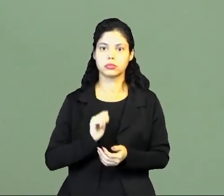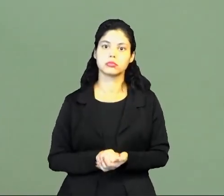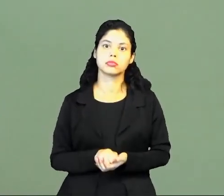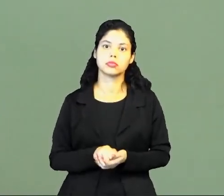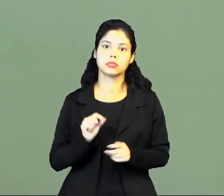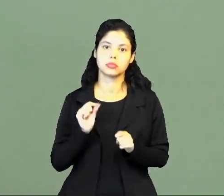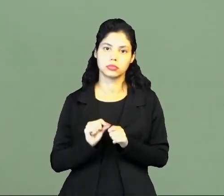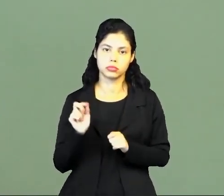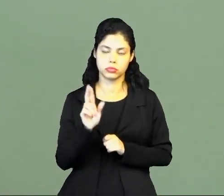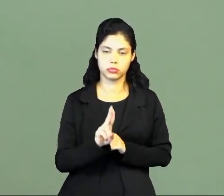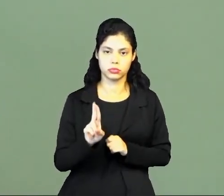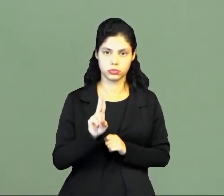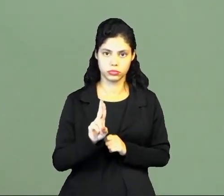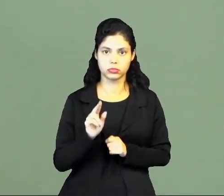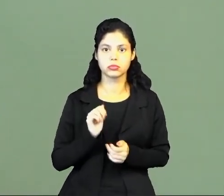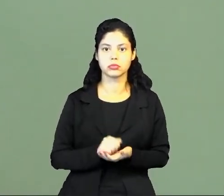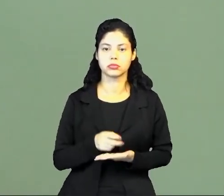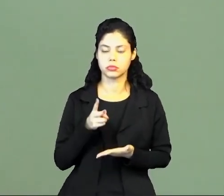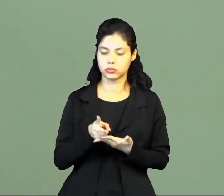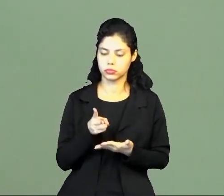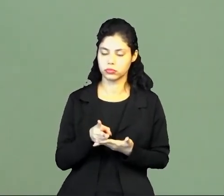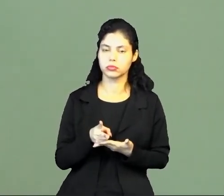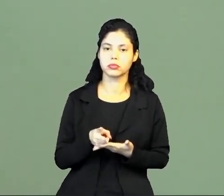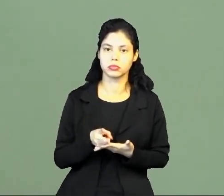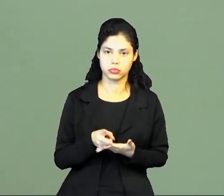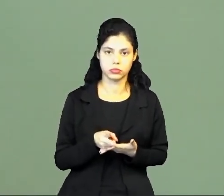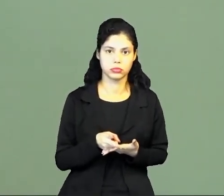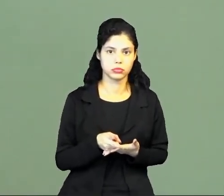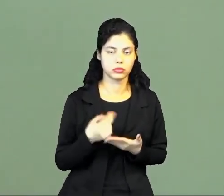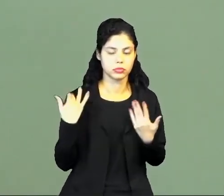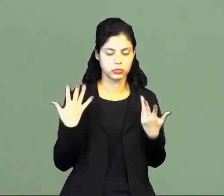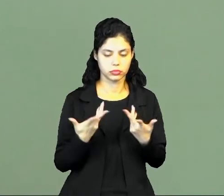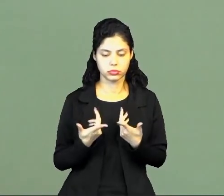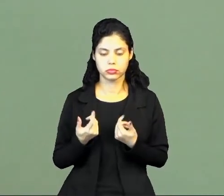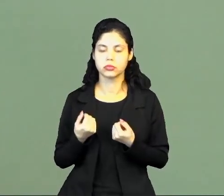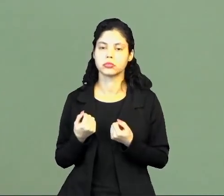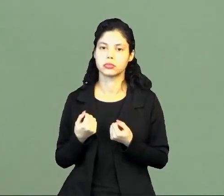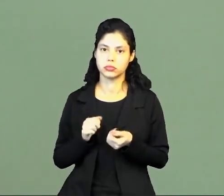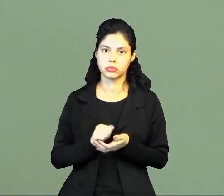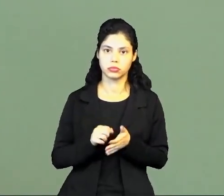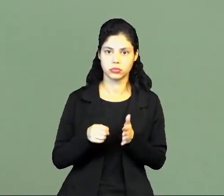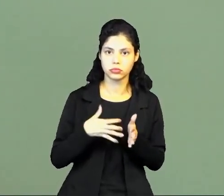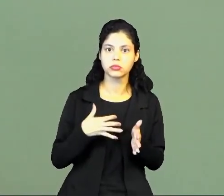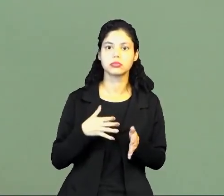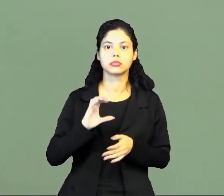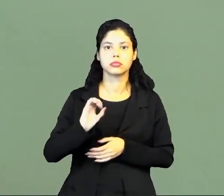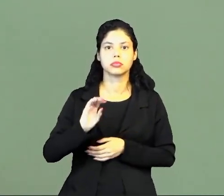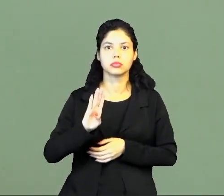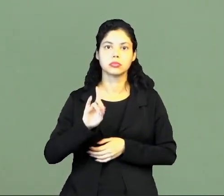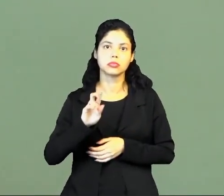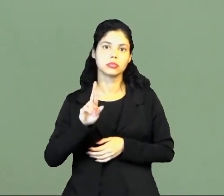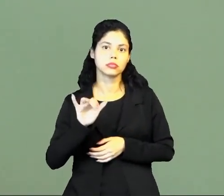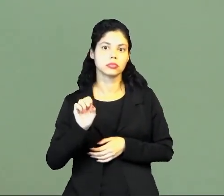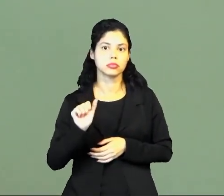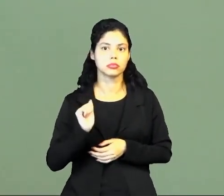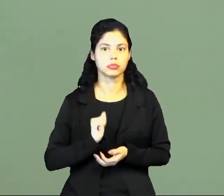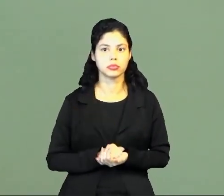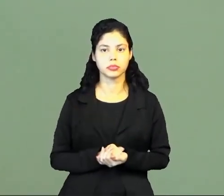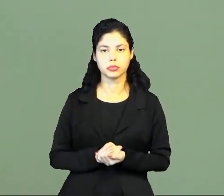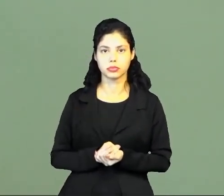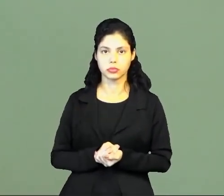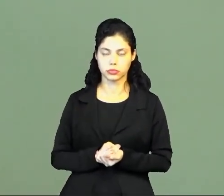E ele utiliza muito, né, dessa observação, dessa sua habilidade, né? Tem muitas obras ele,